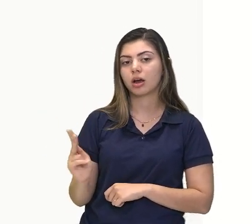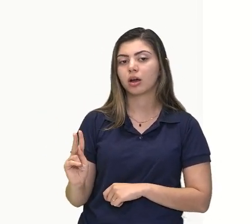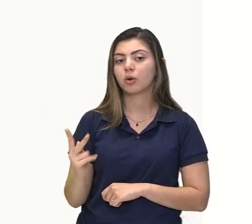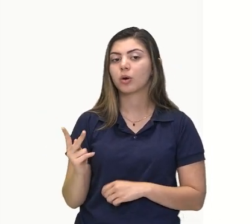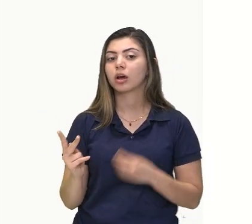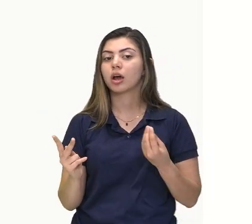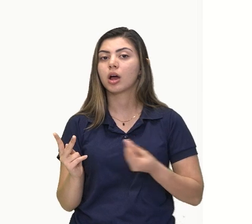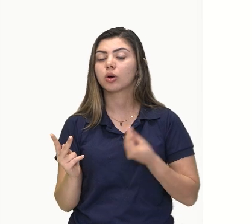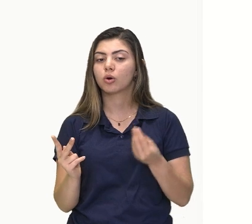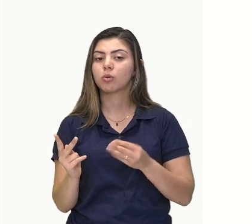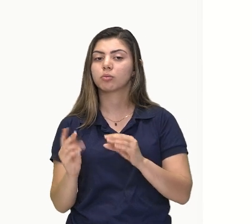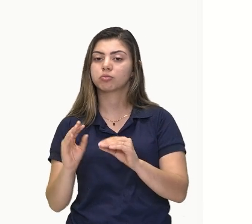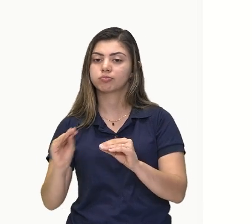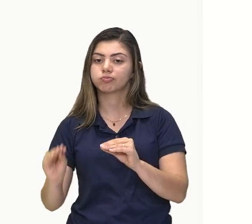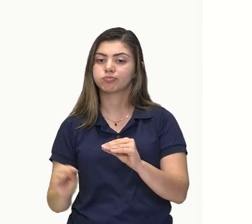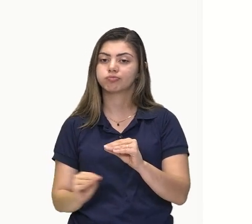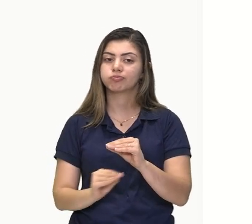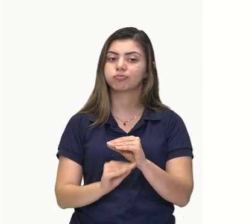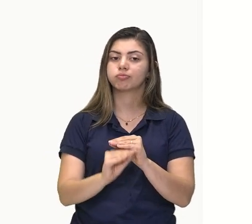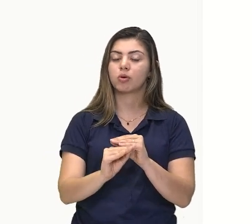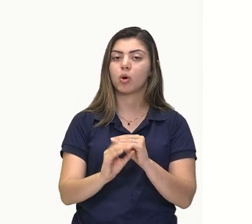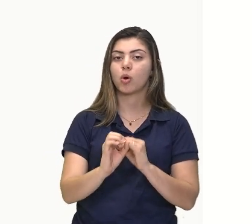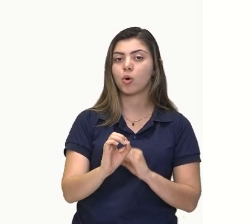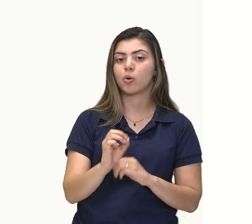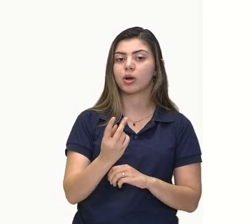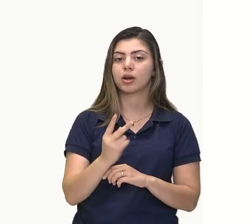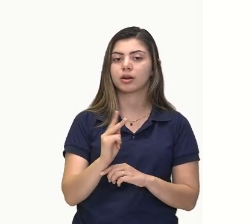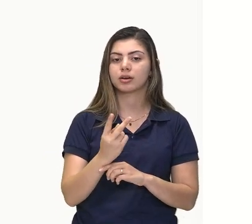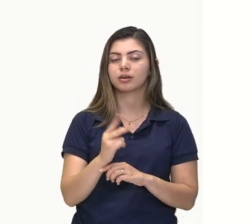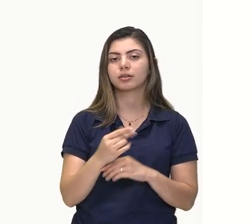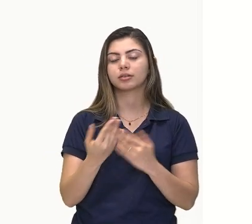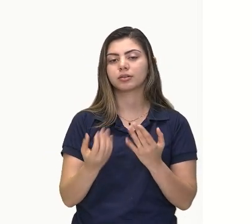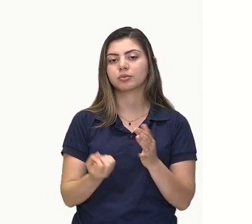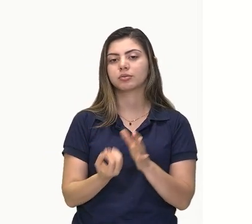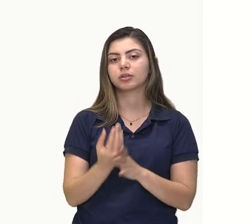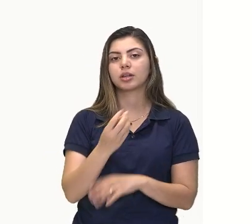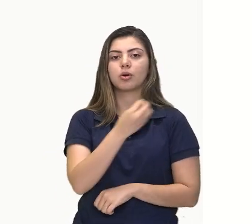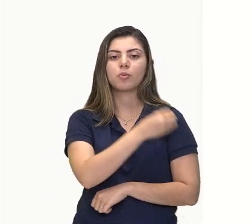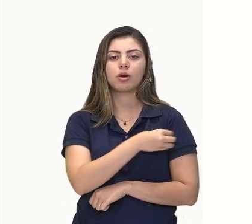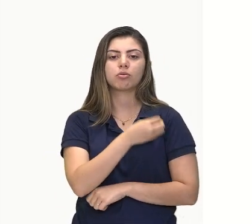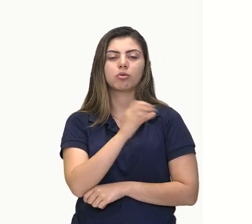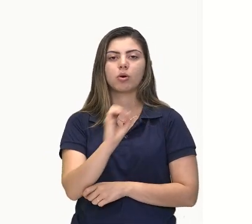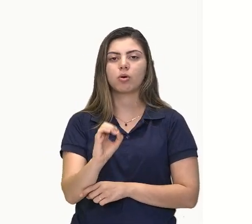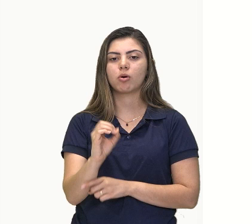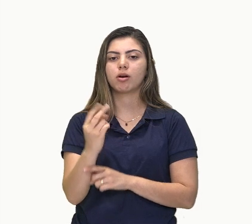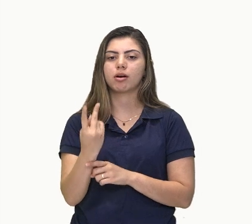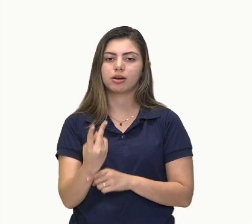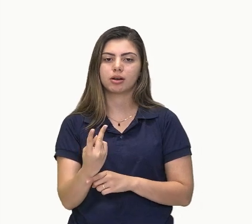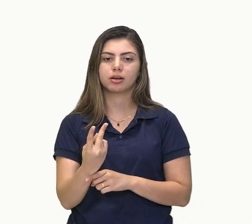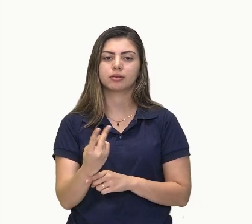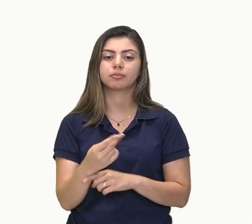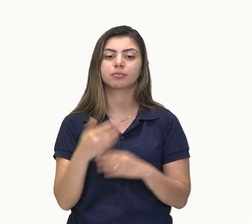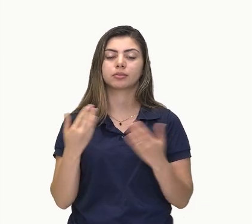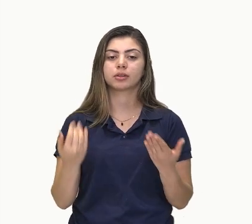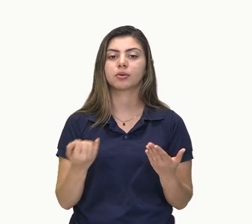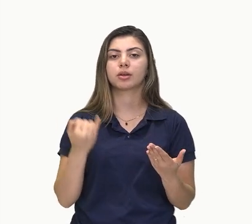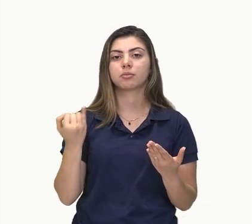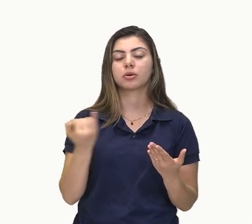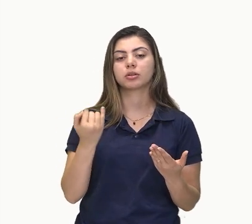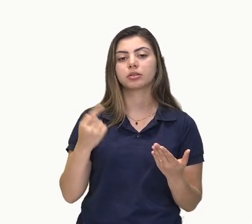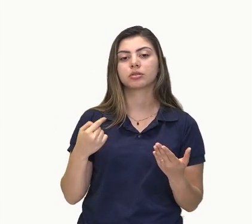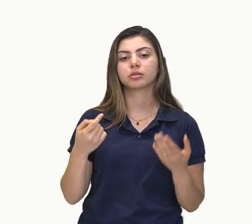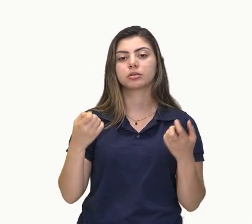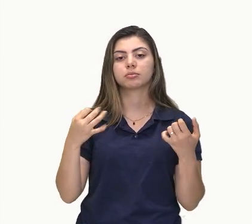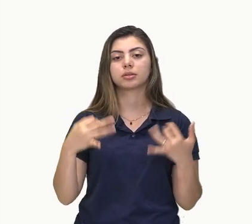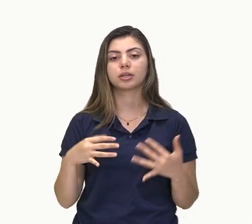tá? Vai vir aqui para esse oxigênio e aí nós teremos um álcool. Importante dizer que aqui a gente chama de